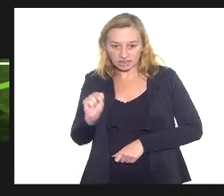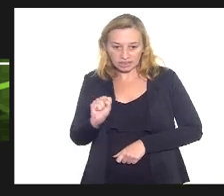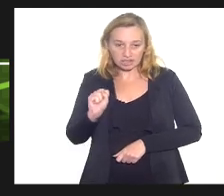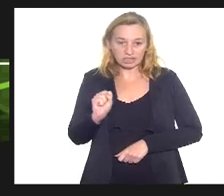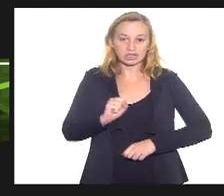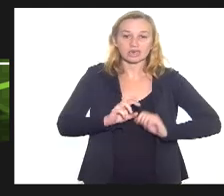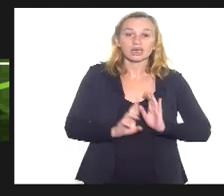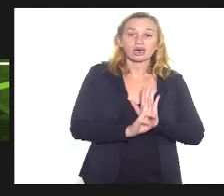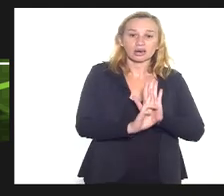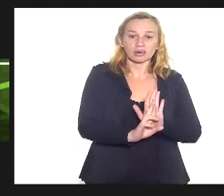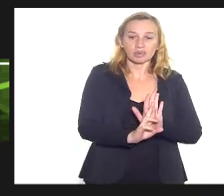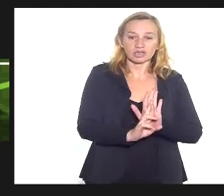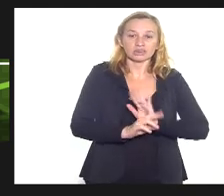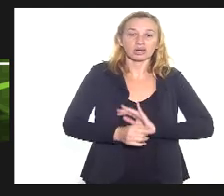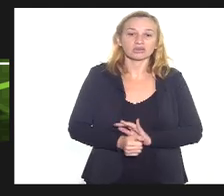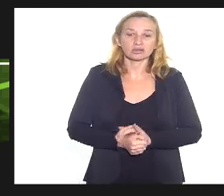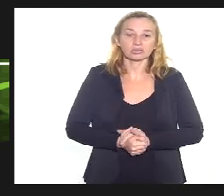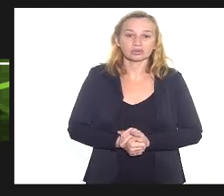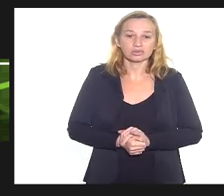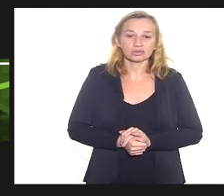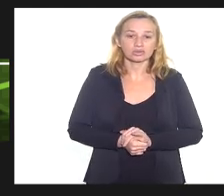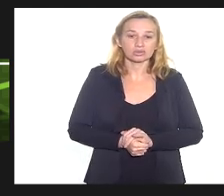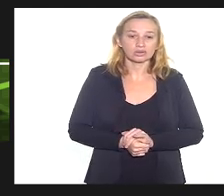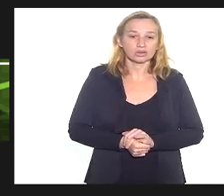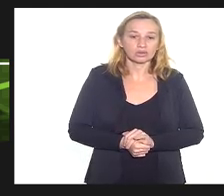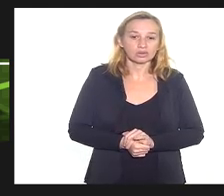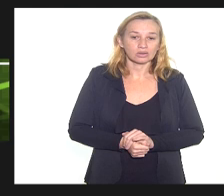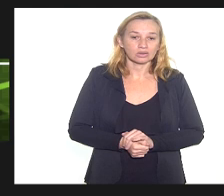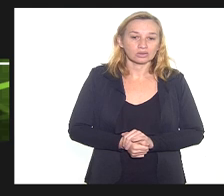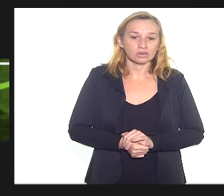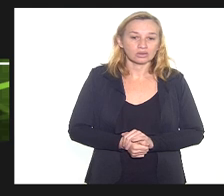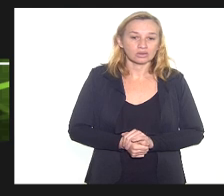Ele é representado por 2